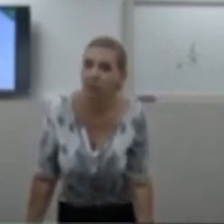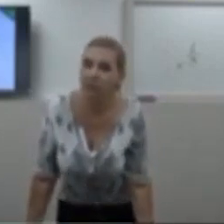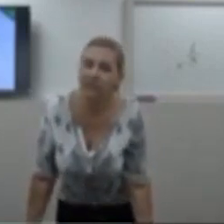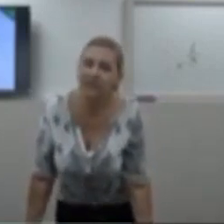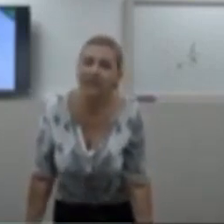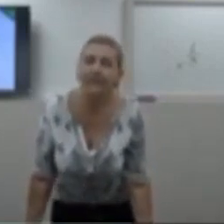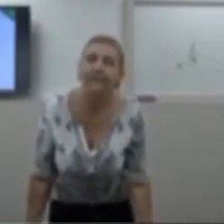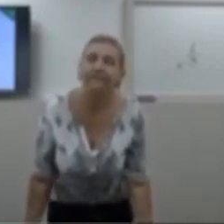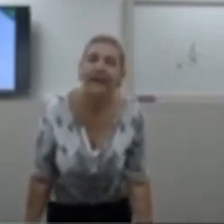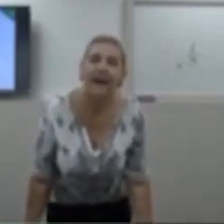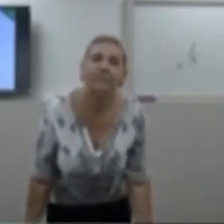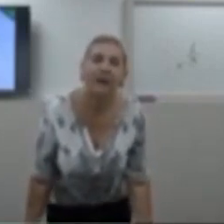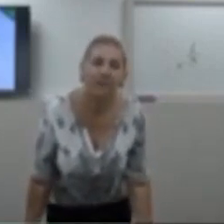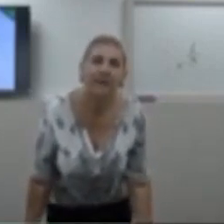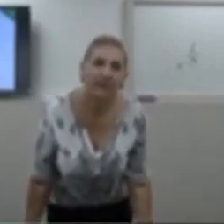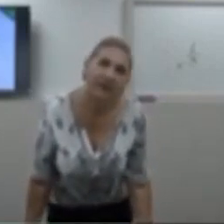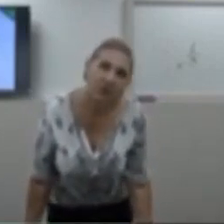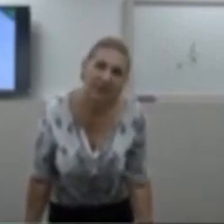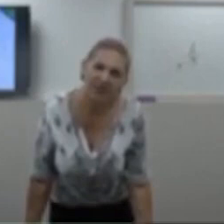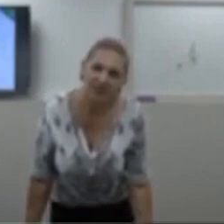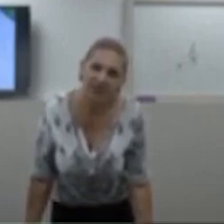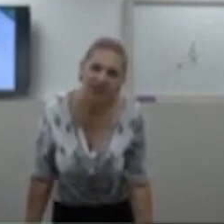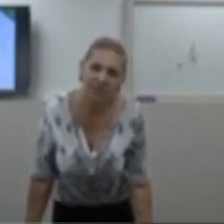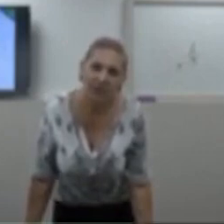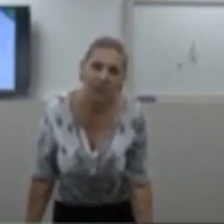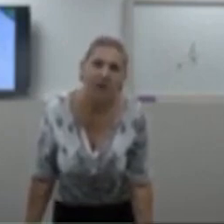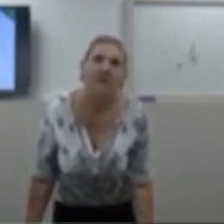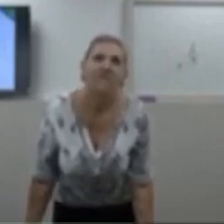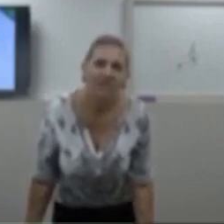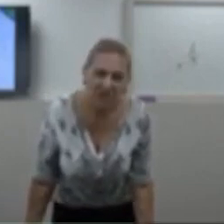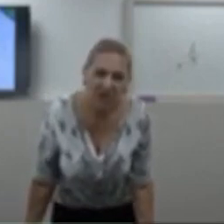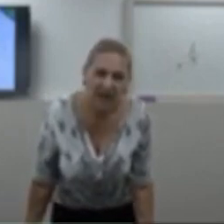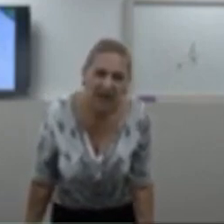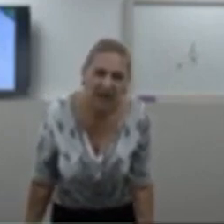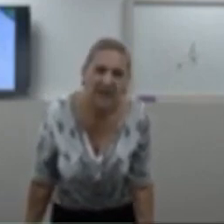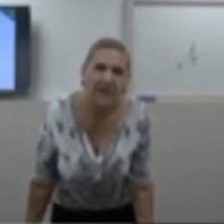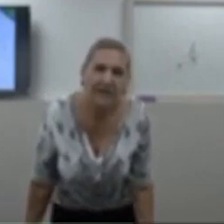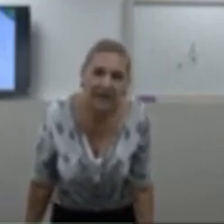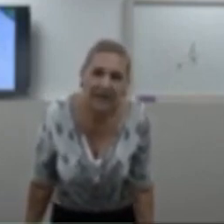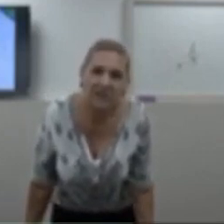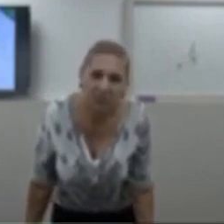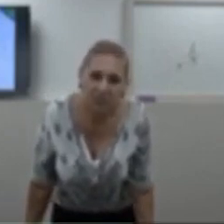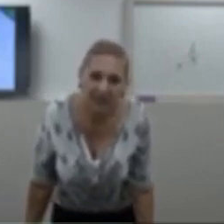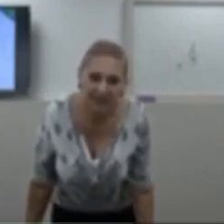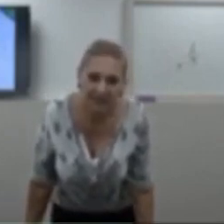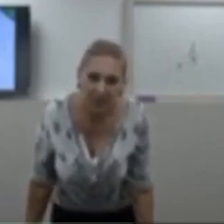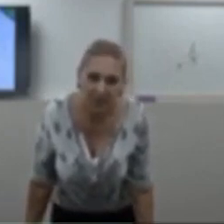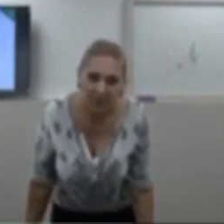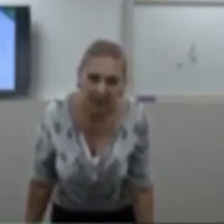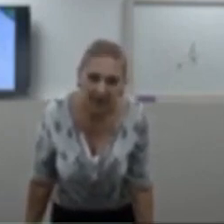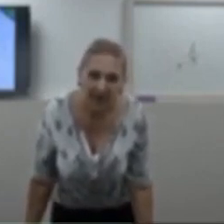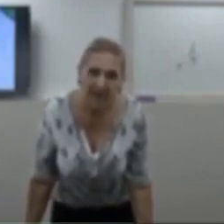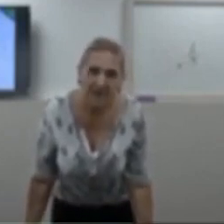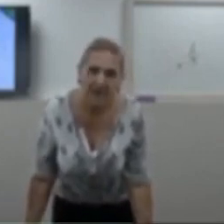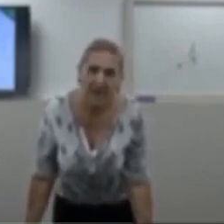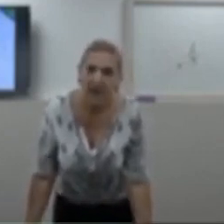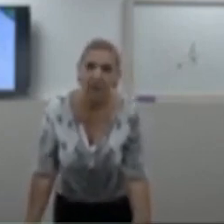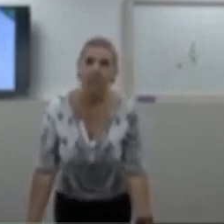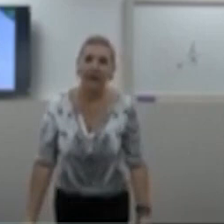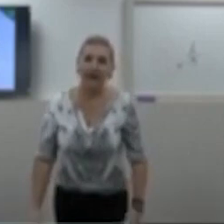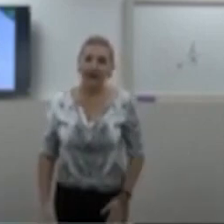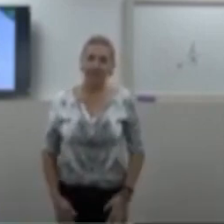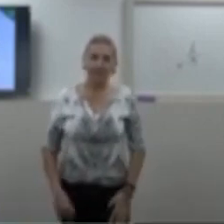Eu não sou boa cozinheira não, tá? Mas é mais ou menos assim que faz pão. Veja lá e daí responda a questão, ok?